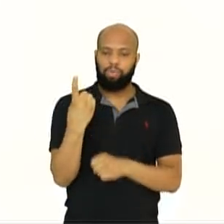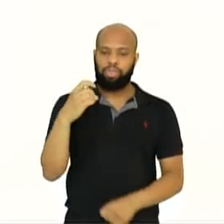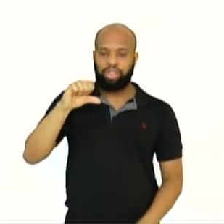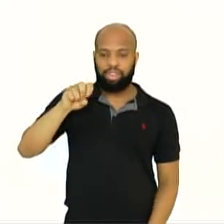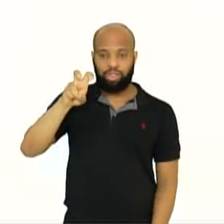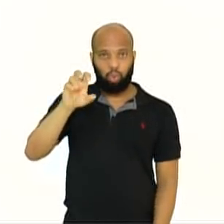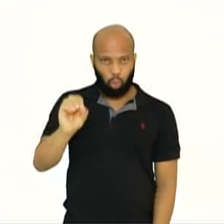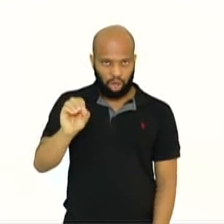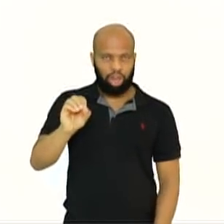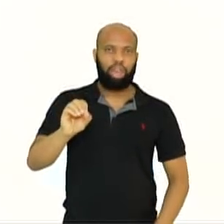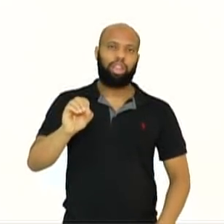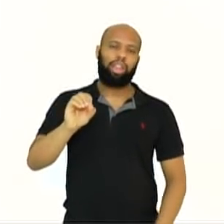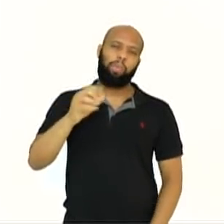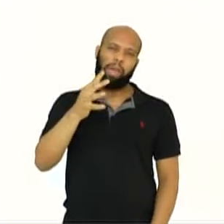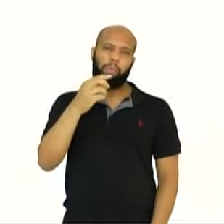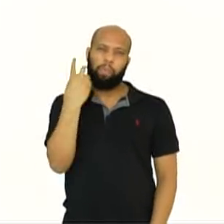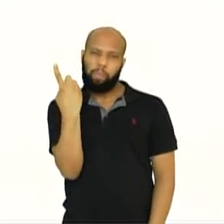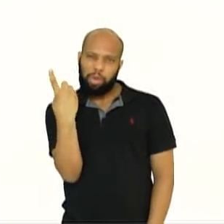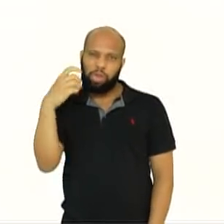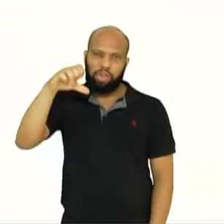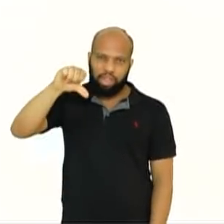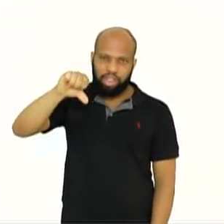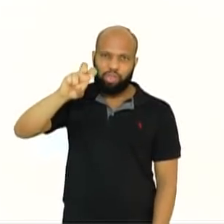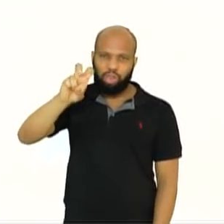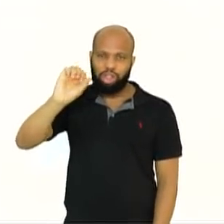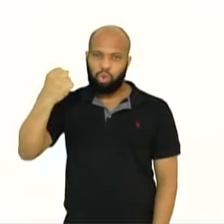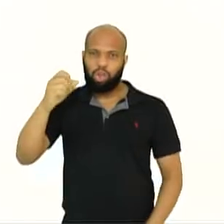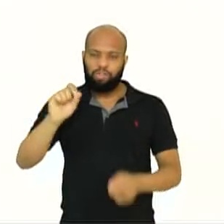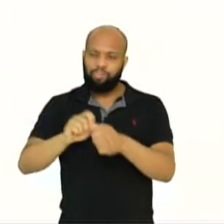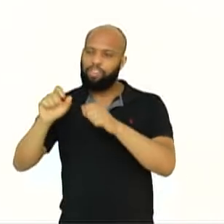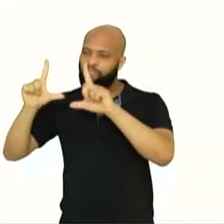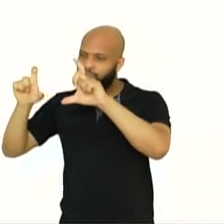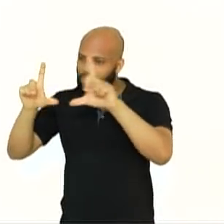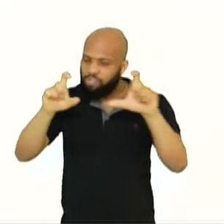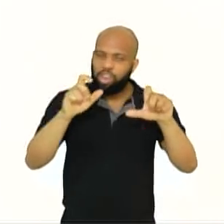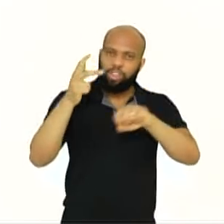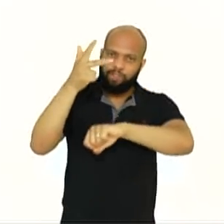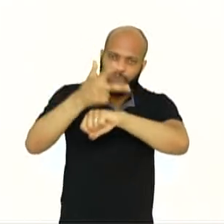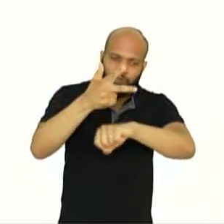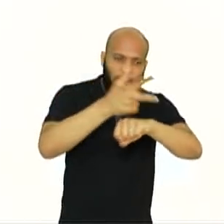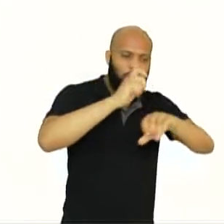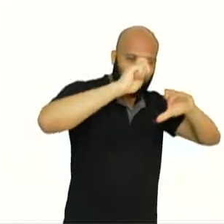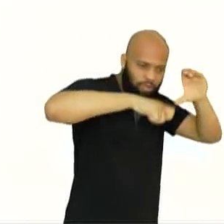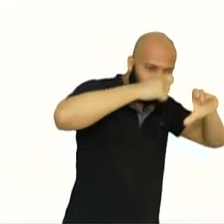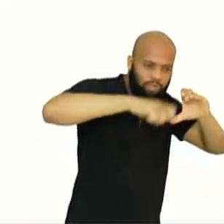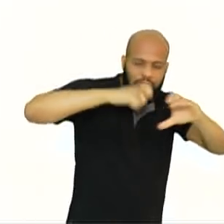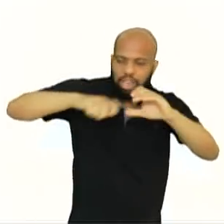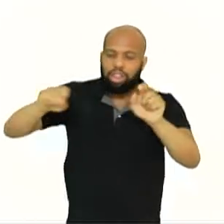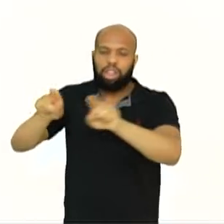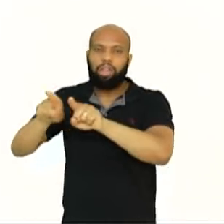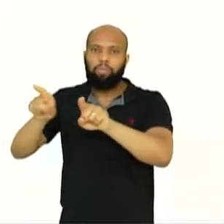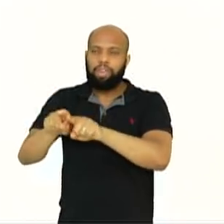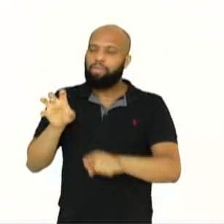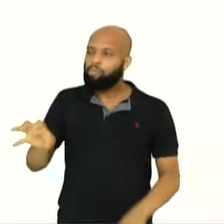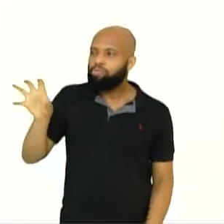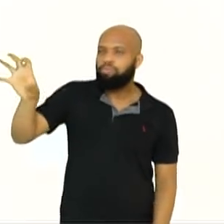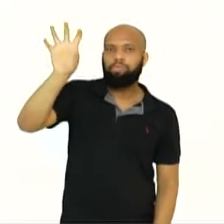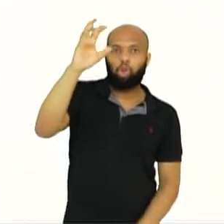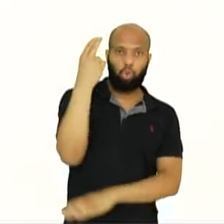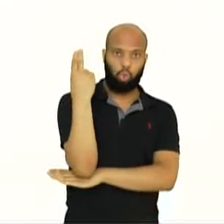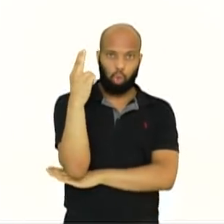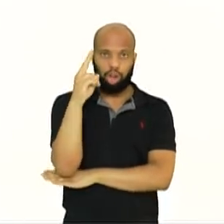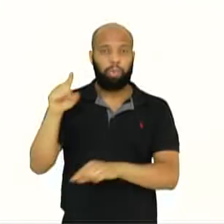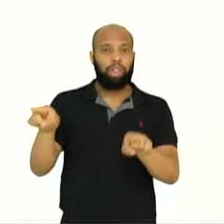aproximadamente em 1958, e fez vários vídeos, fotografias, registrando a região,